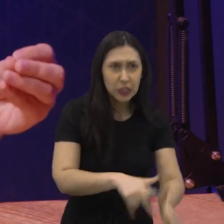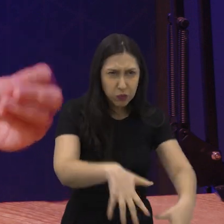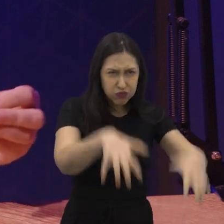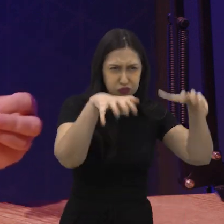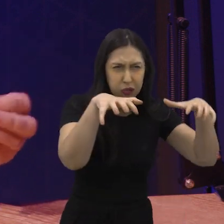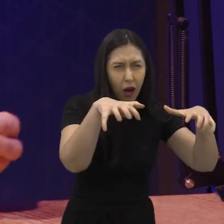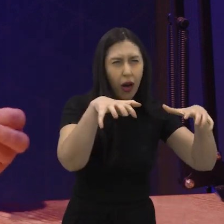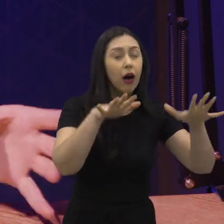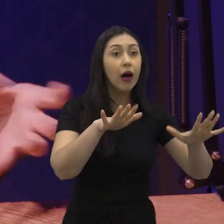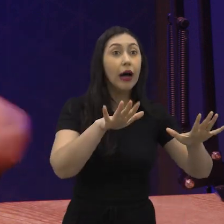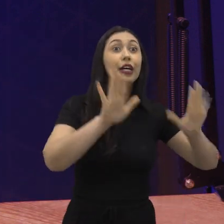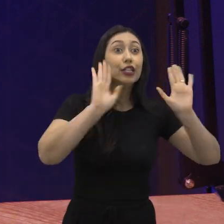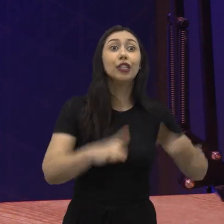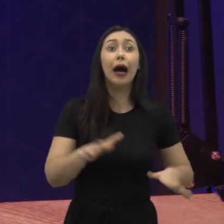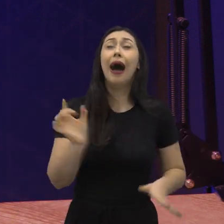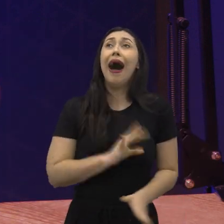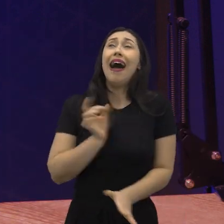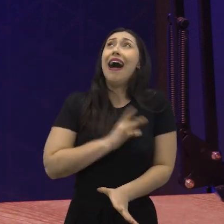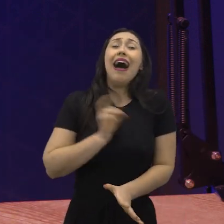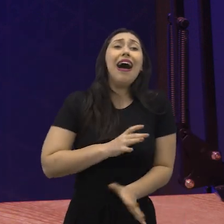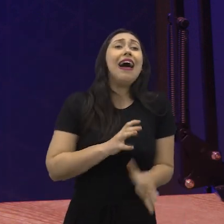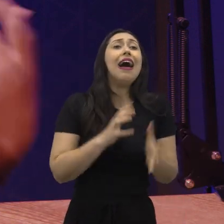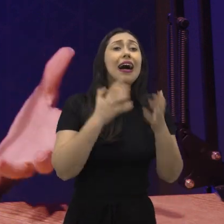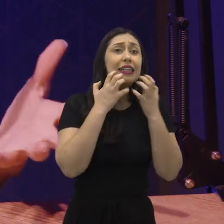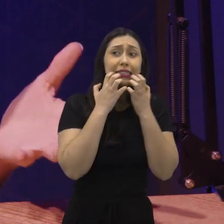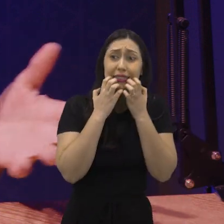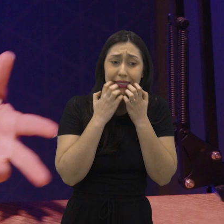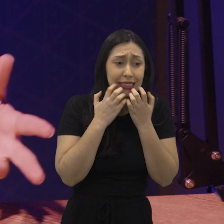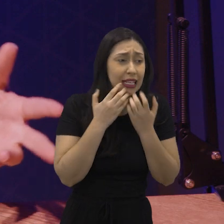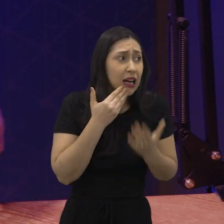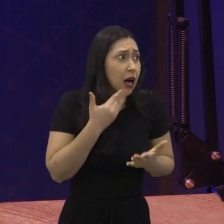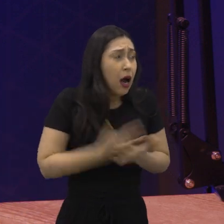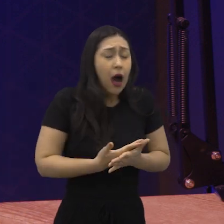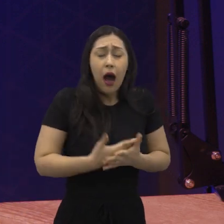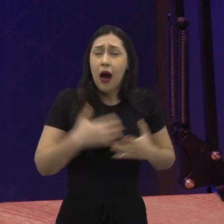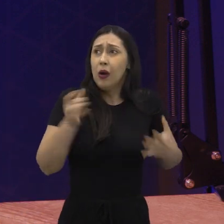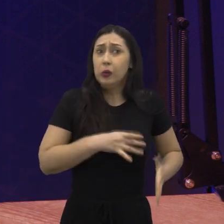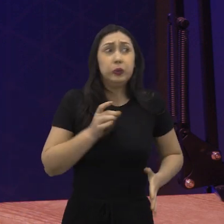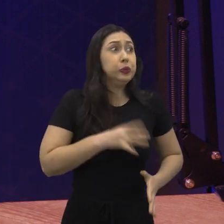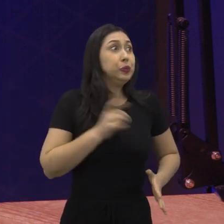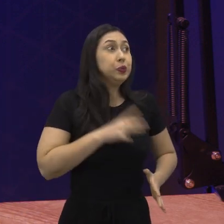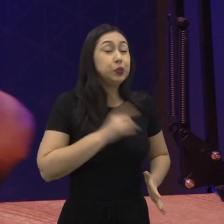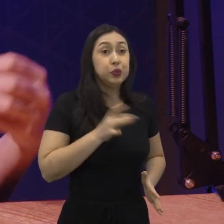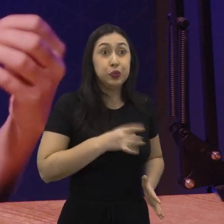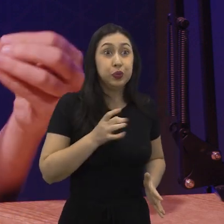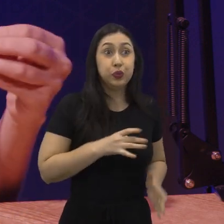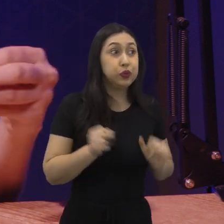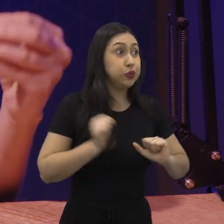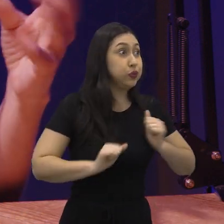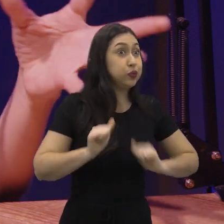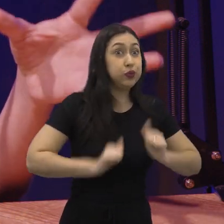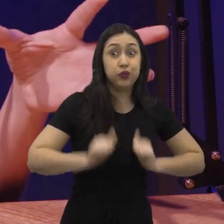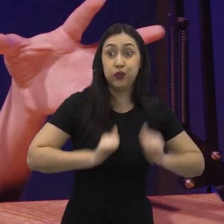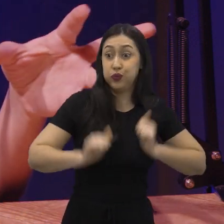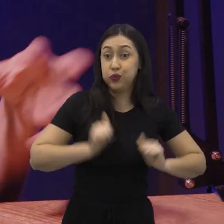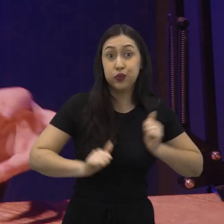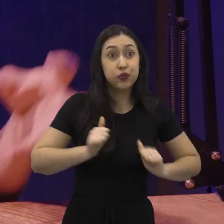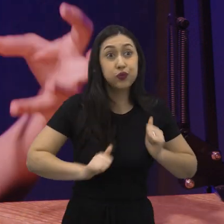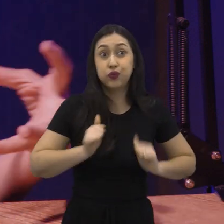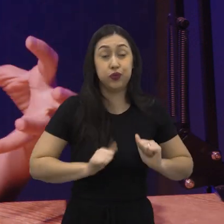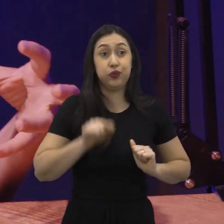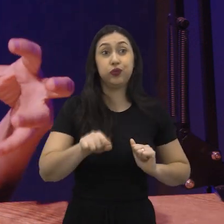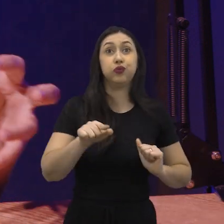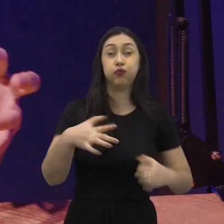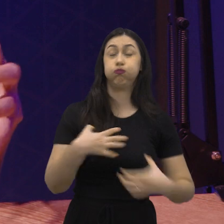monstro embaixo da sua cama, aí vem o horror, você vai se horrorizar, você vai, enfim, ter a constatação, é o clímax, né,